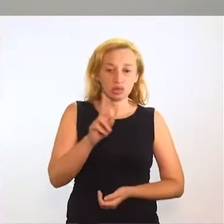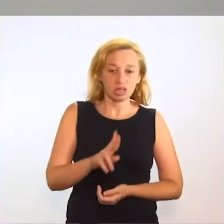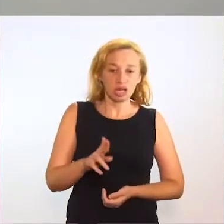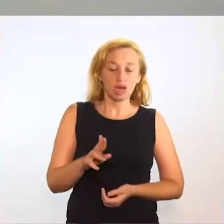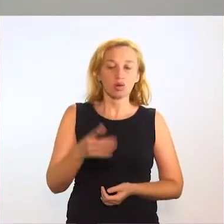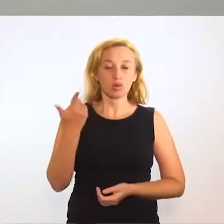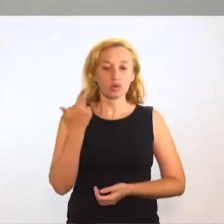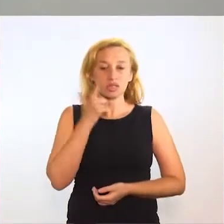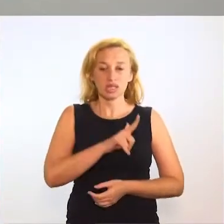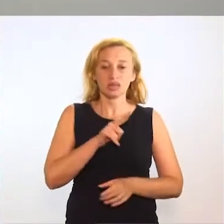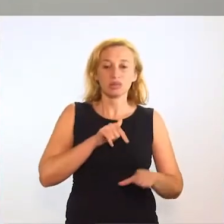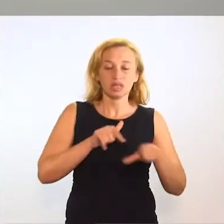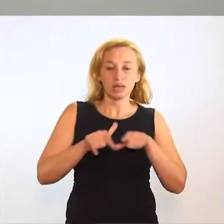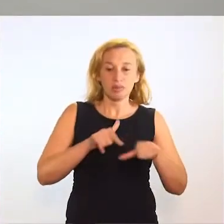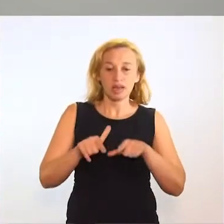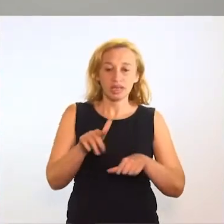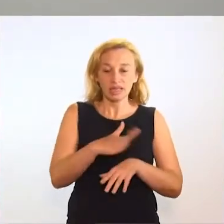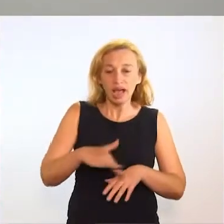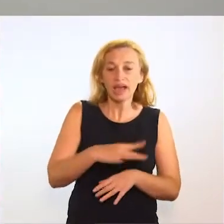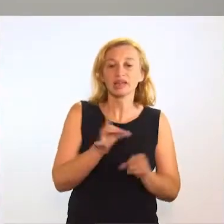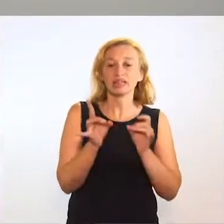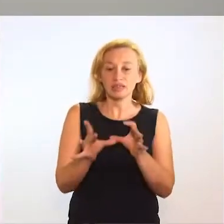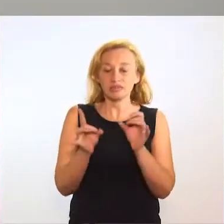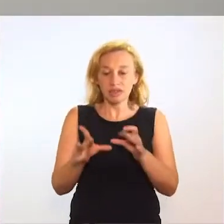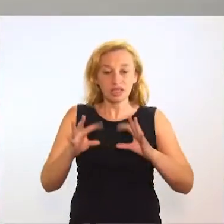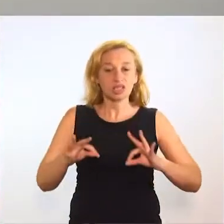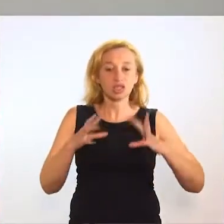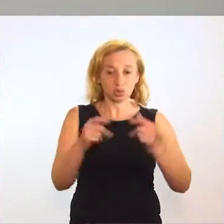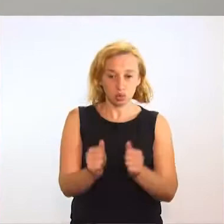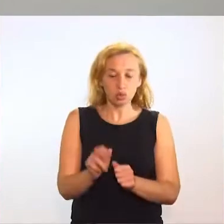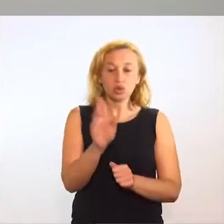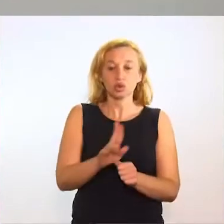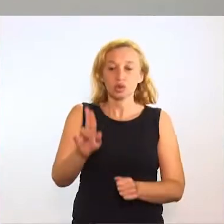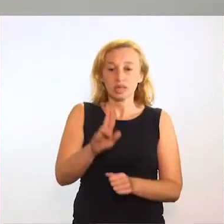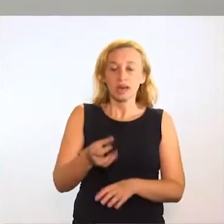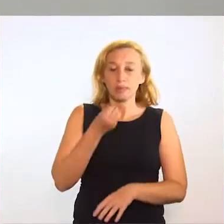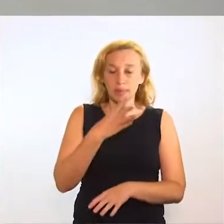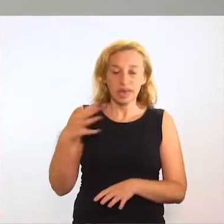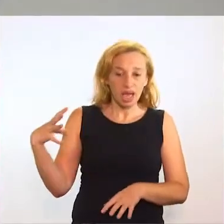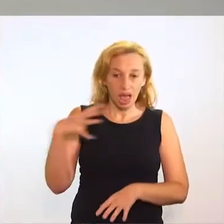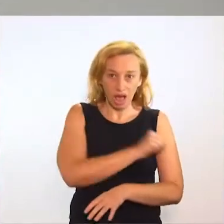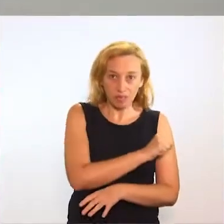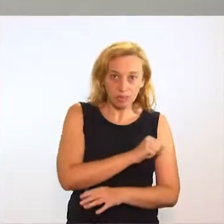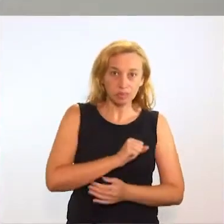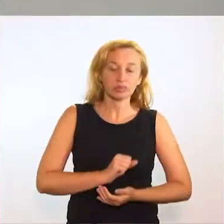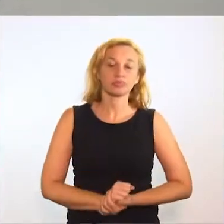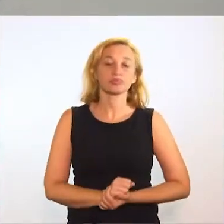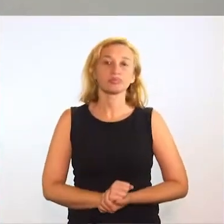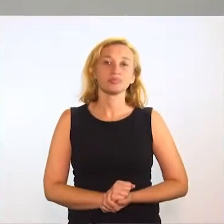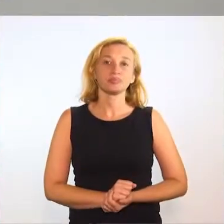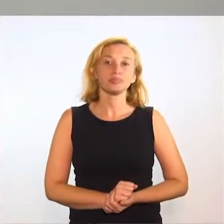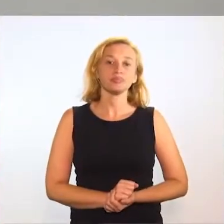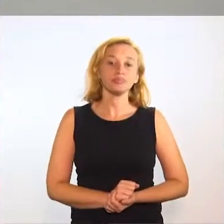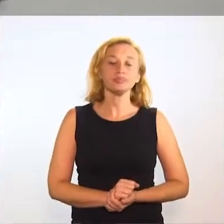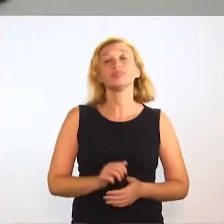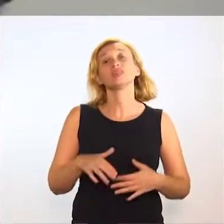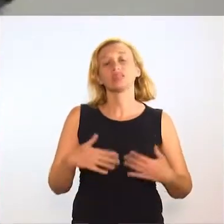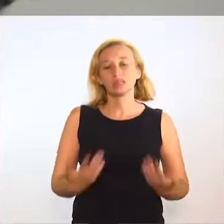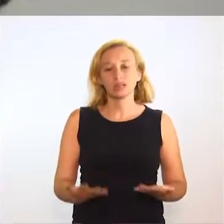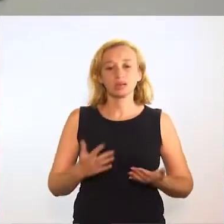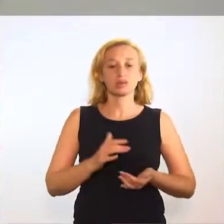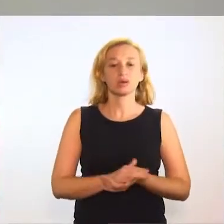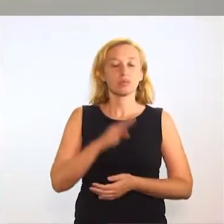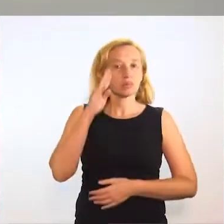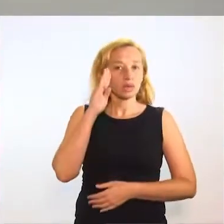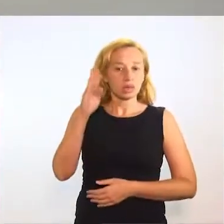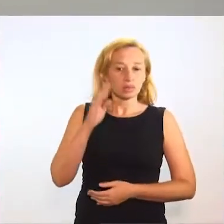bem a ferramenta, a gente consegue trabalhar a parte de vendas, a parte da conexão com elas, que é rápida, a gente consegue um retorno rápido com elas. E